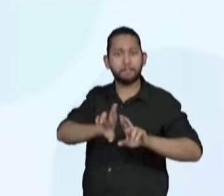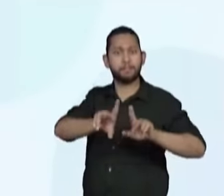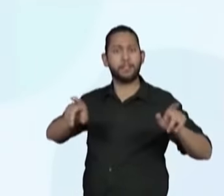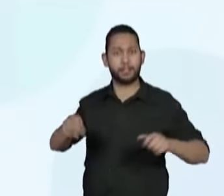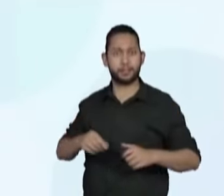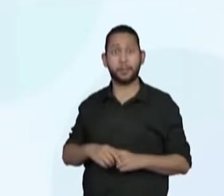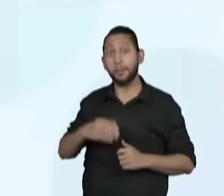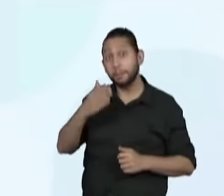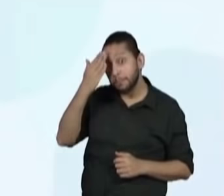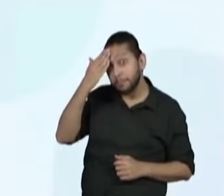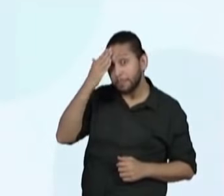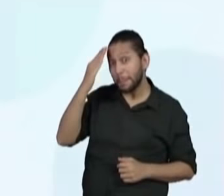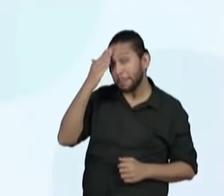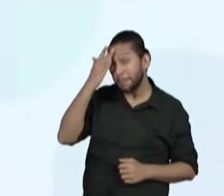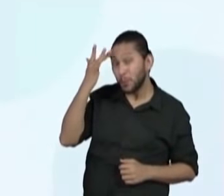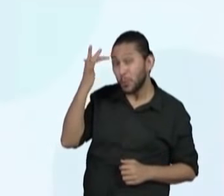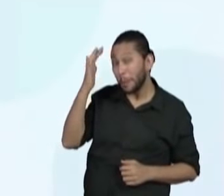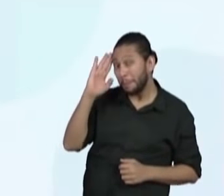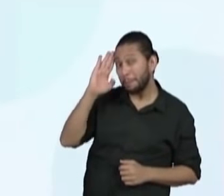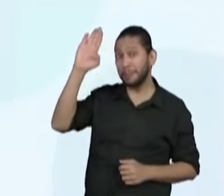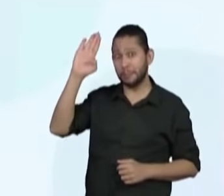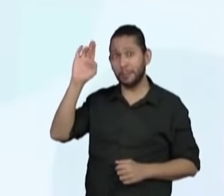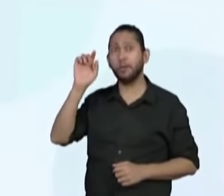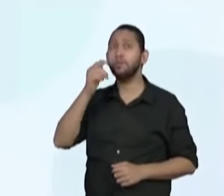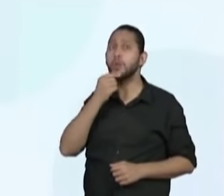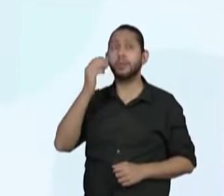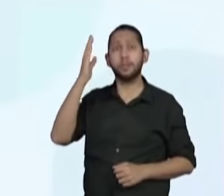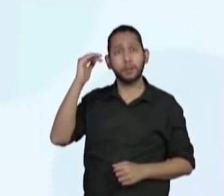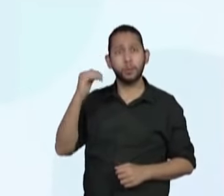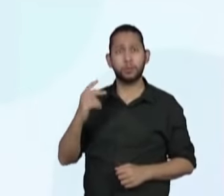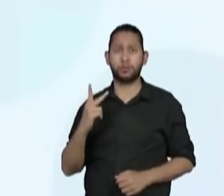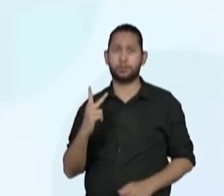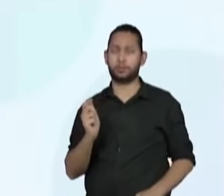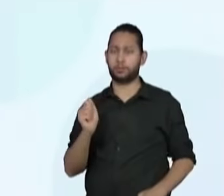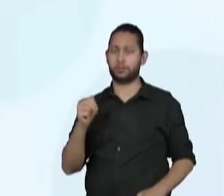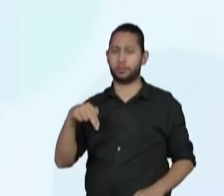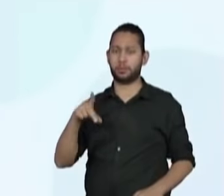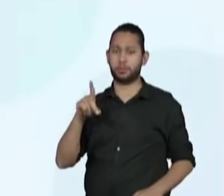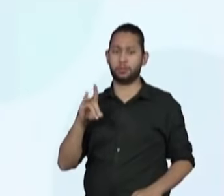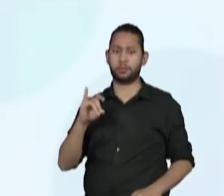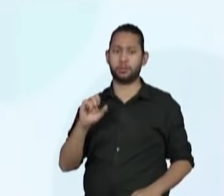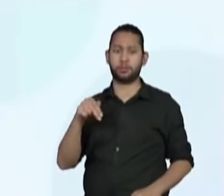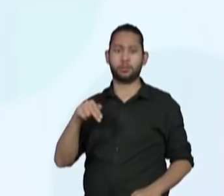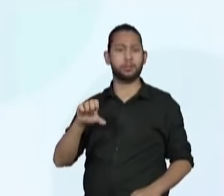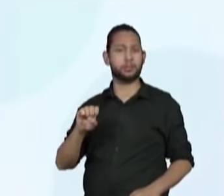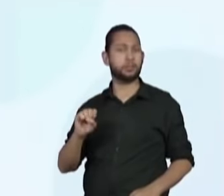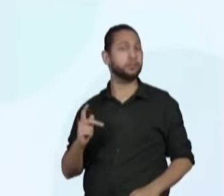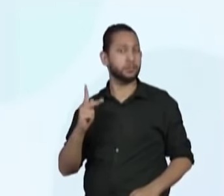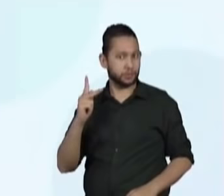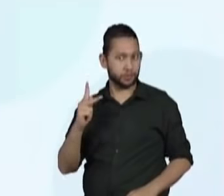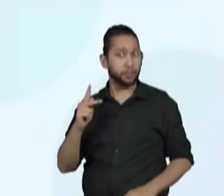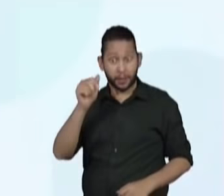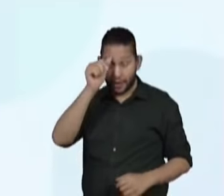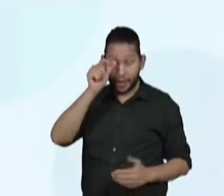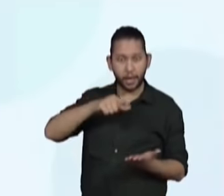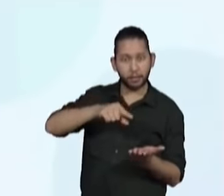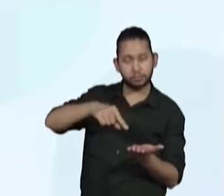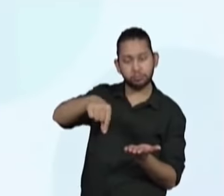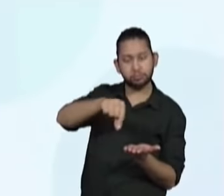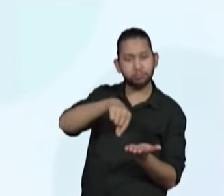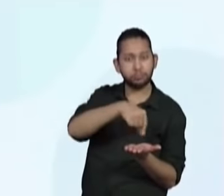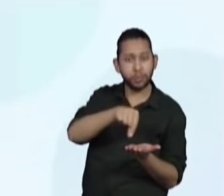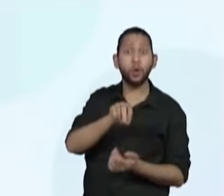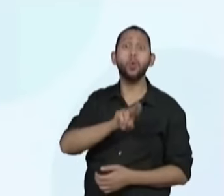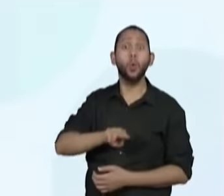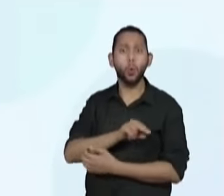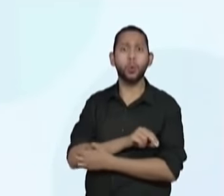abstracionismo, né, o grande criador dessa nova vertente foi o Vassily Kandinsky, né, que ele utilizou nas obras dele linhas,